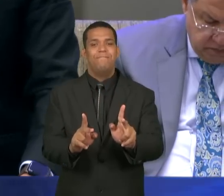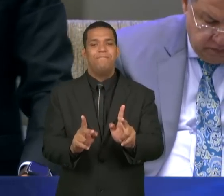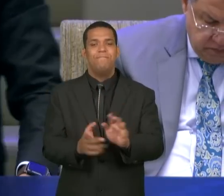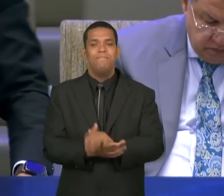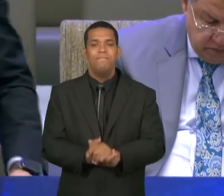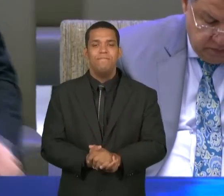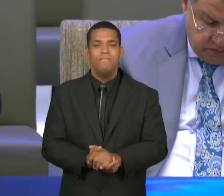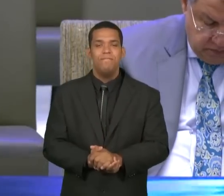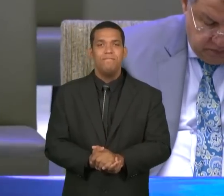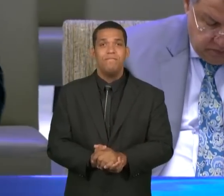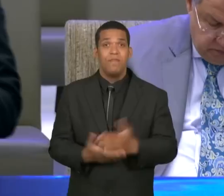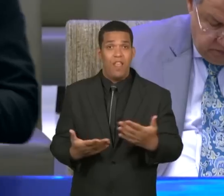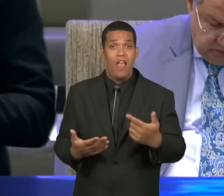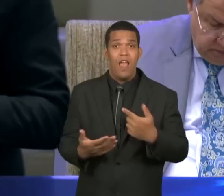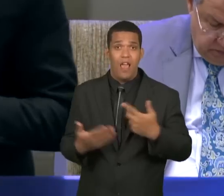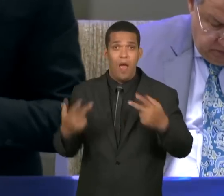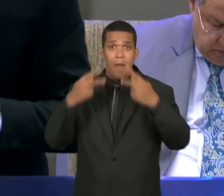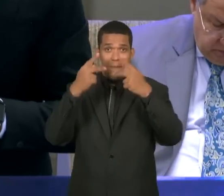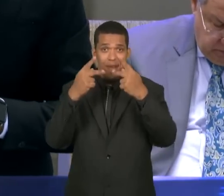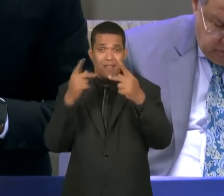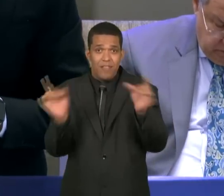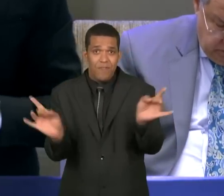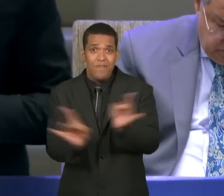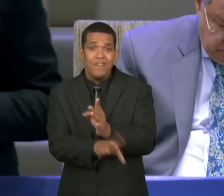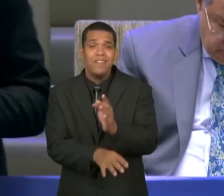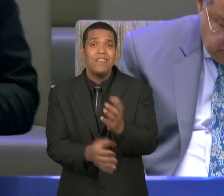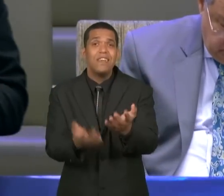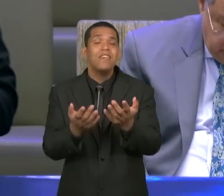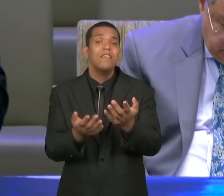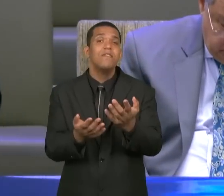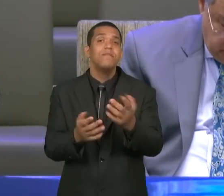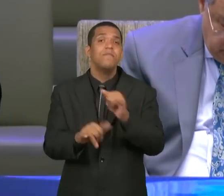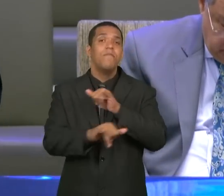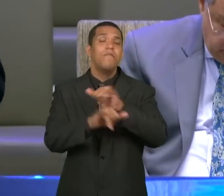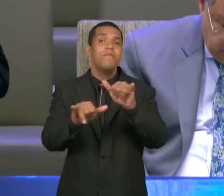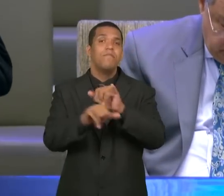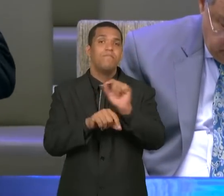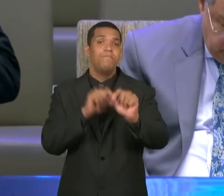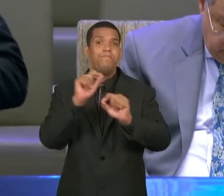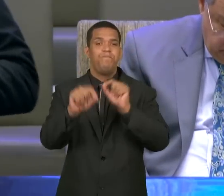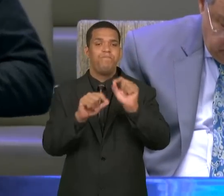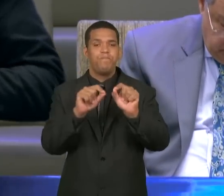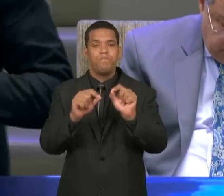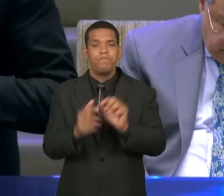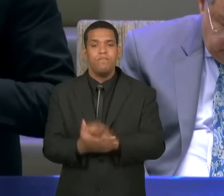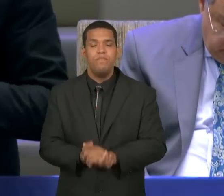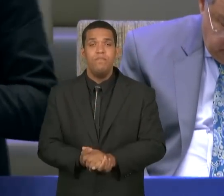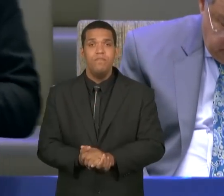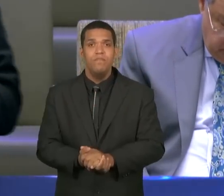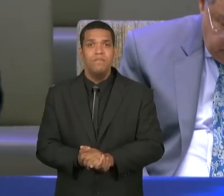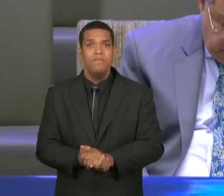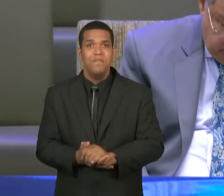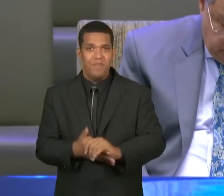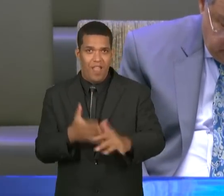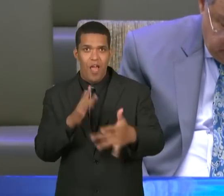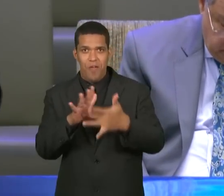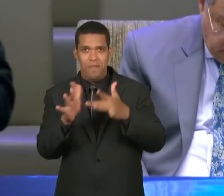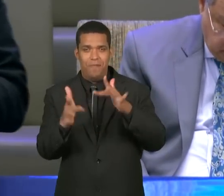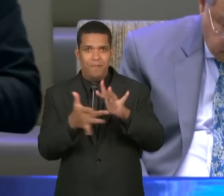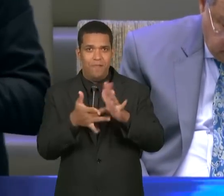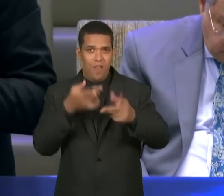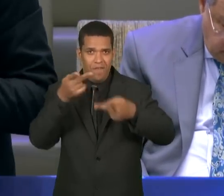eu quero finalizar esta reflexão dizendo as palavras de Jesus